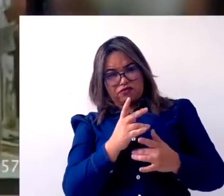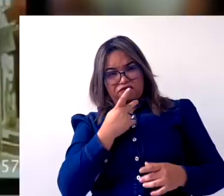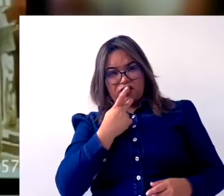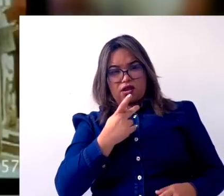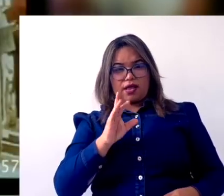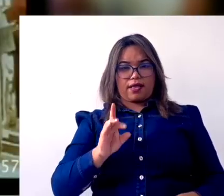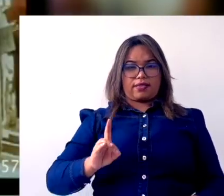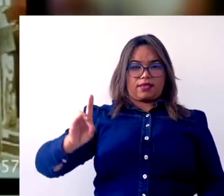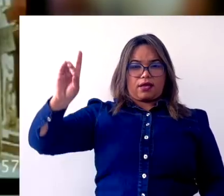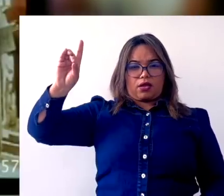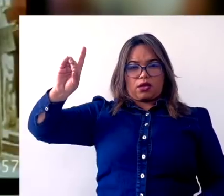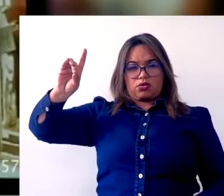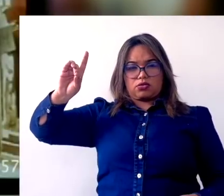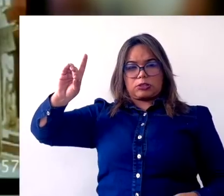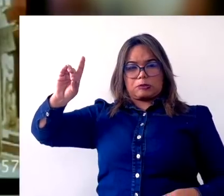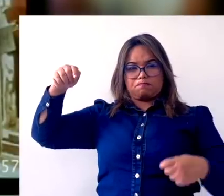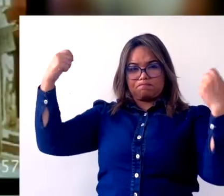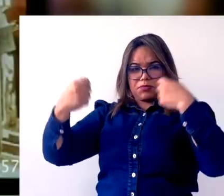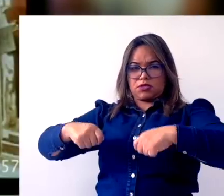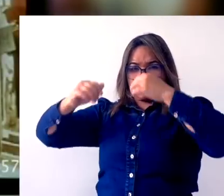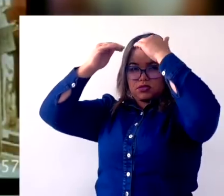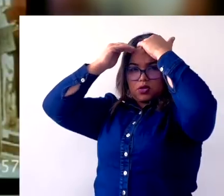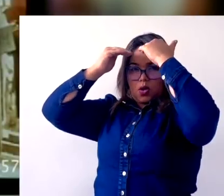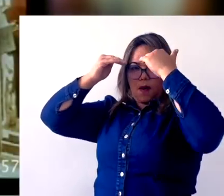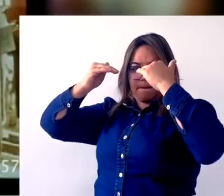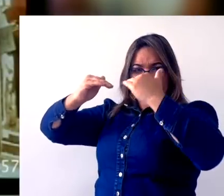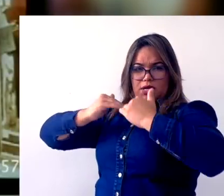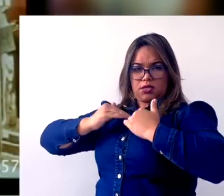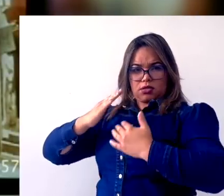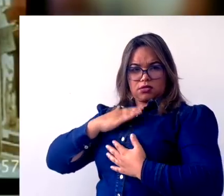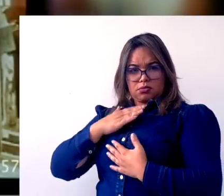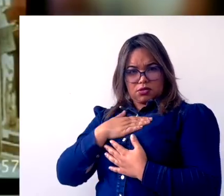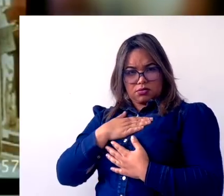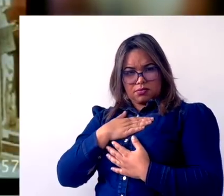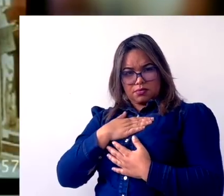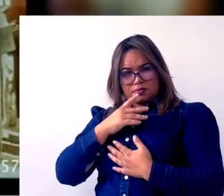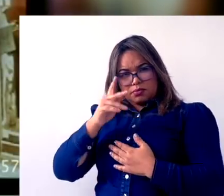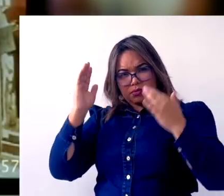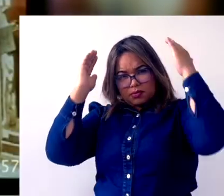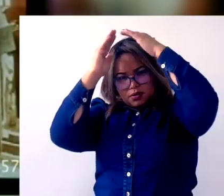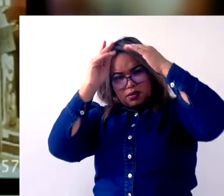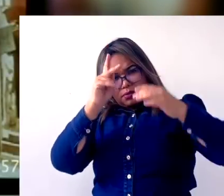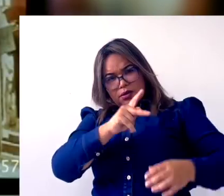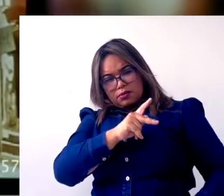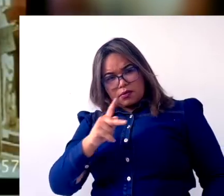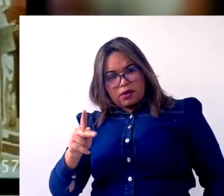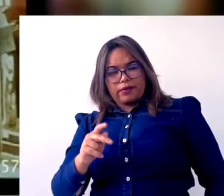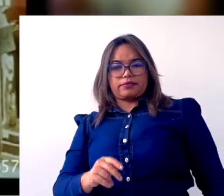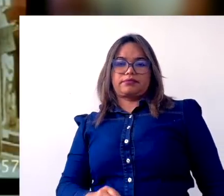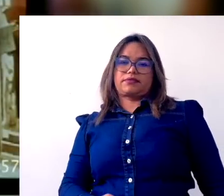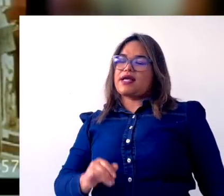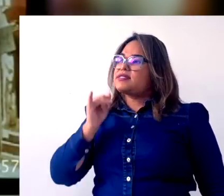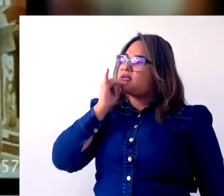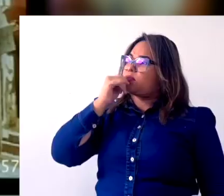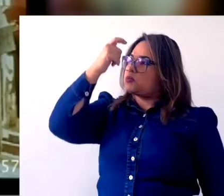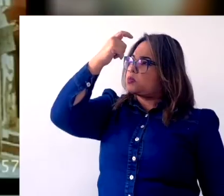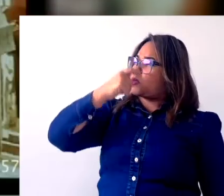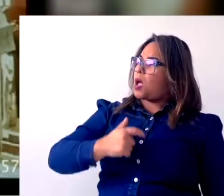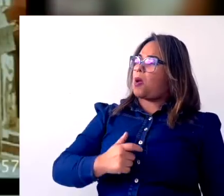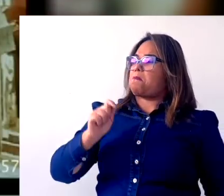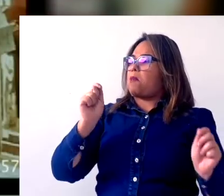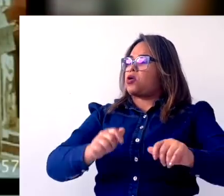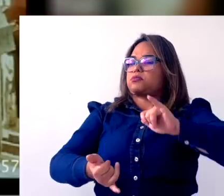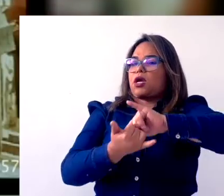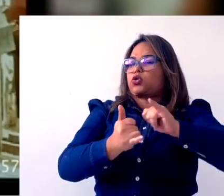próprio Deus é obrigado a respeitar o julgamento dos seus sacerdotes e ou não perdoar ou perdoar de